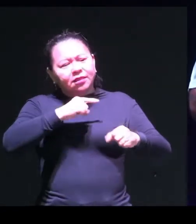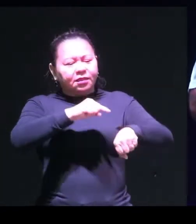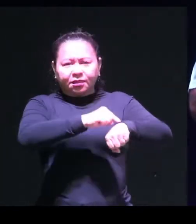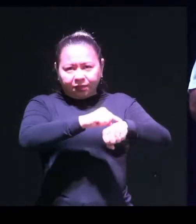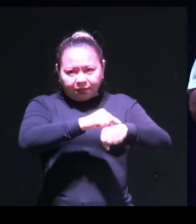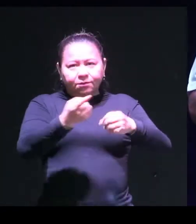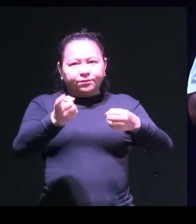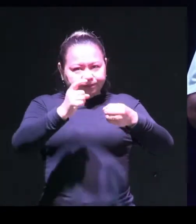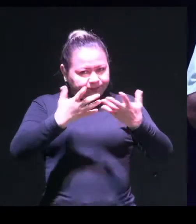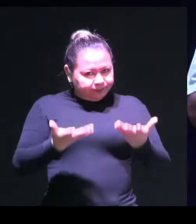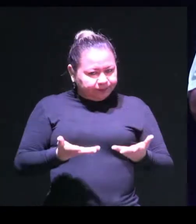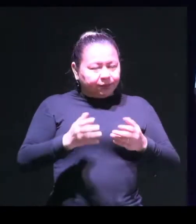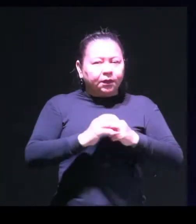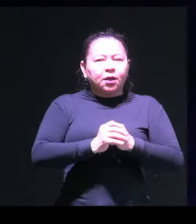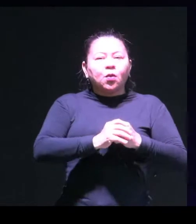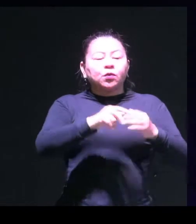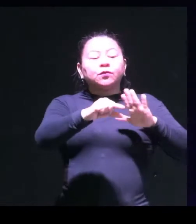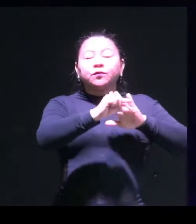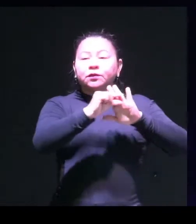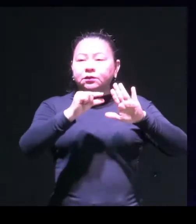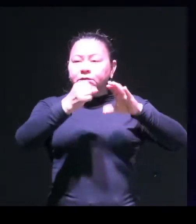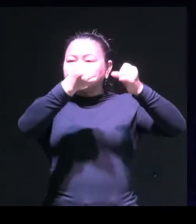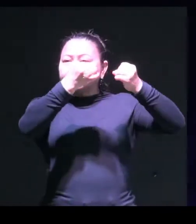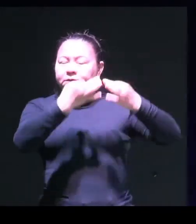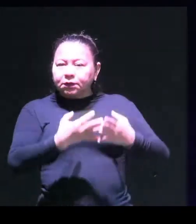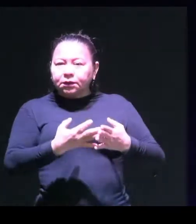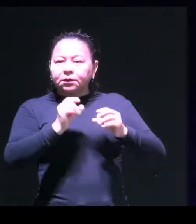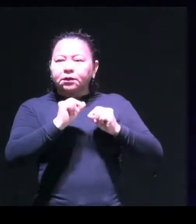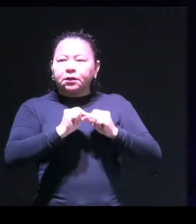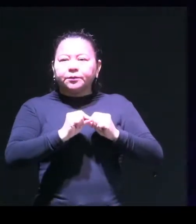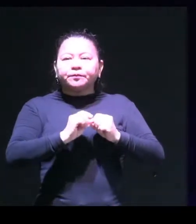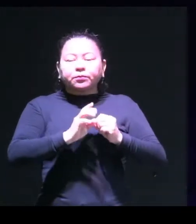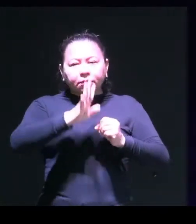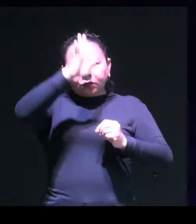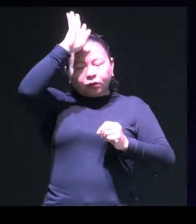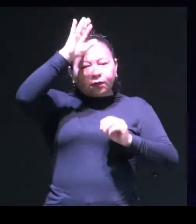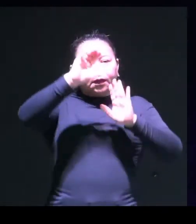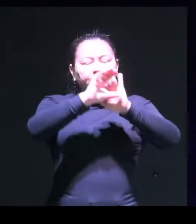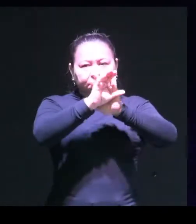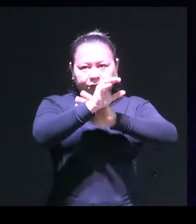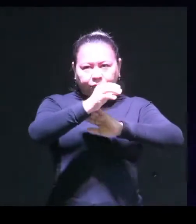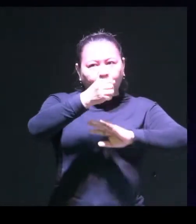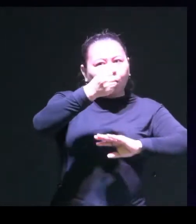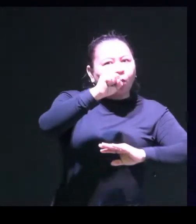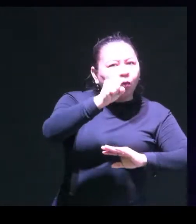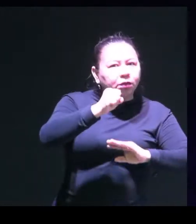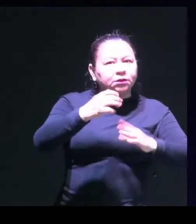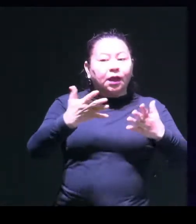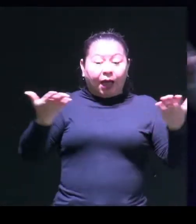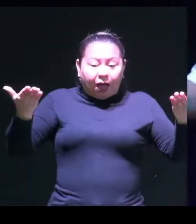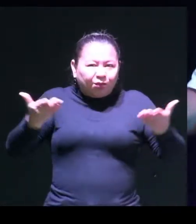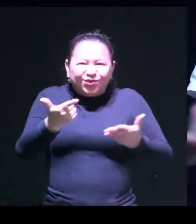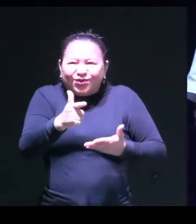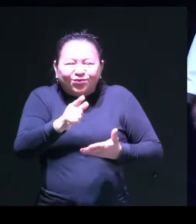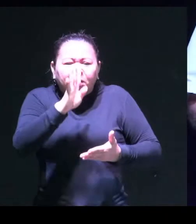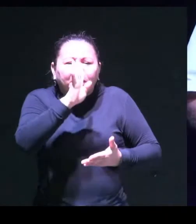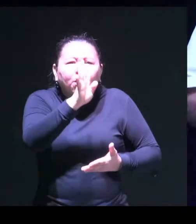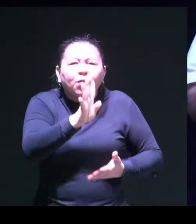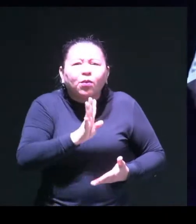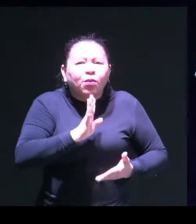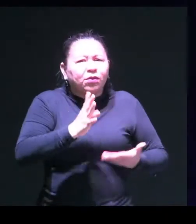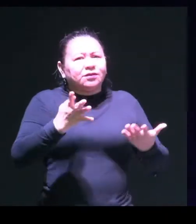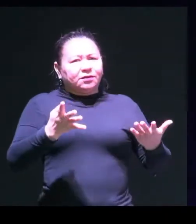Agora, outro versículo que eu gosto de pensar é em Romanos capítulo 8, versículo 1, que diz: agora já não existe mais nenhuma